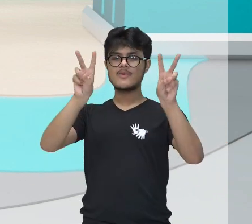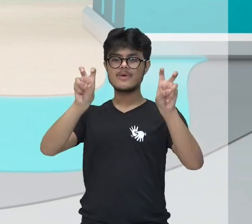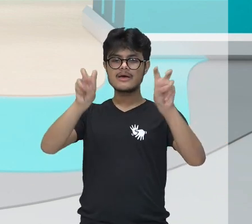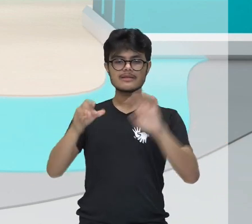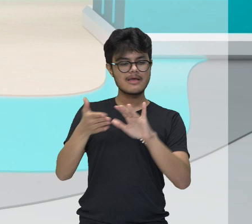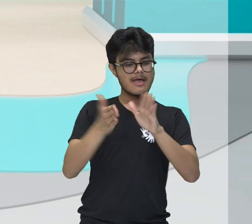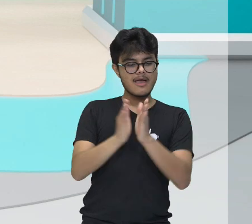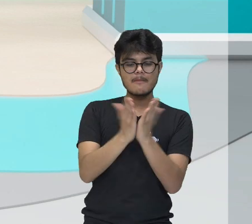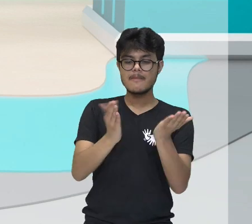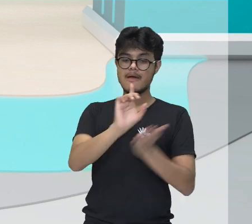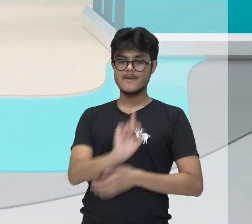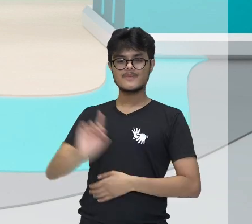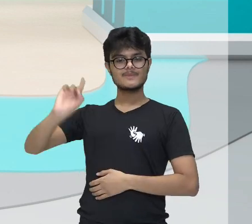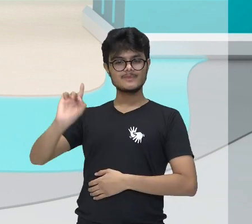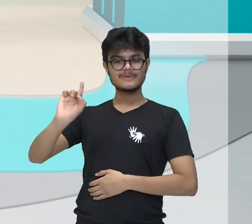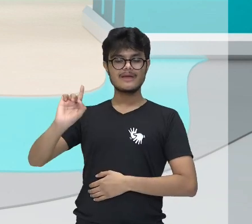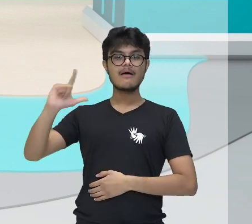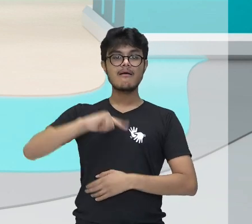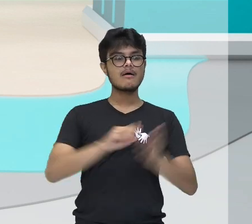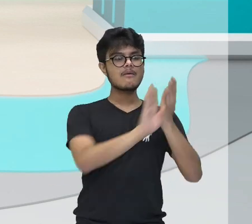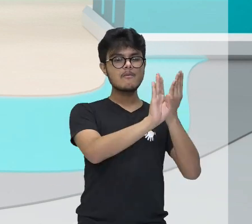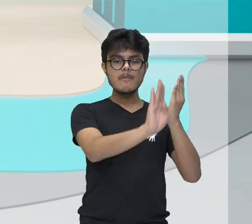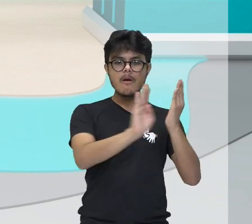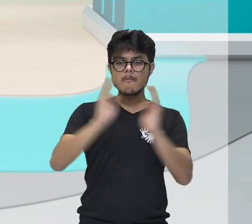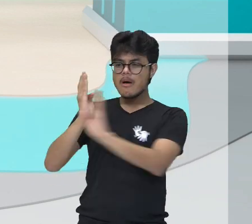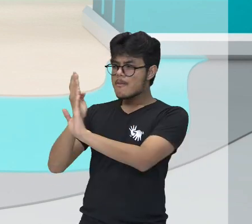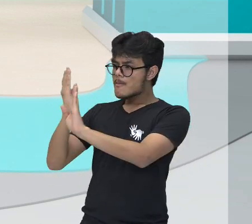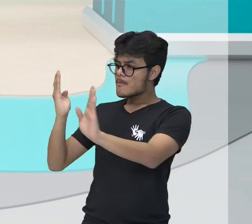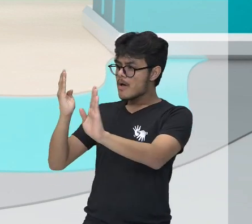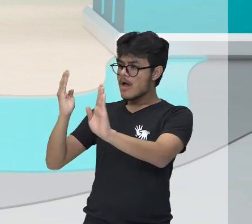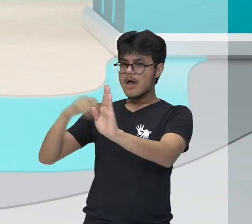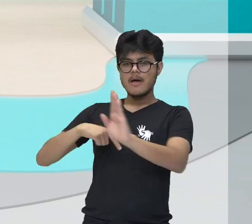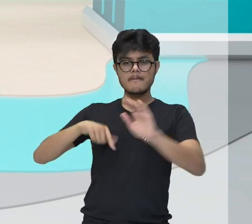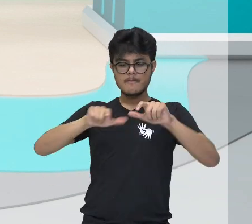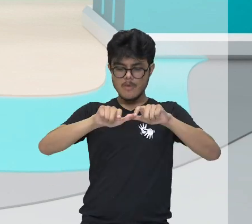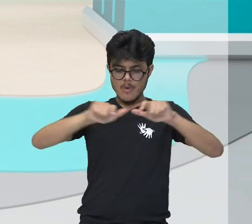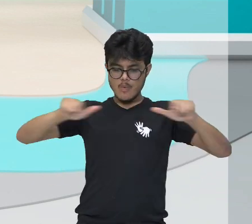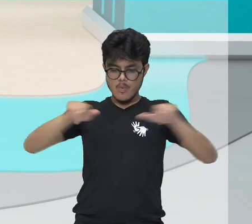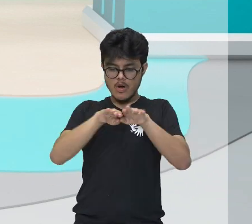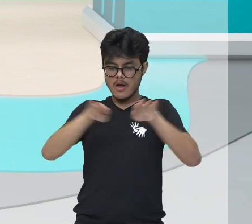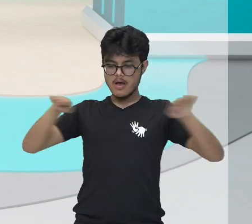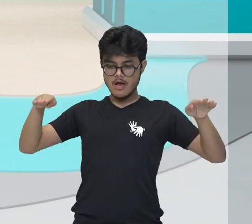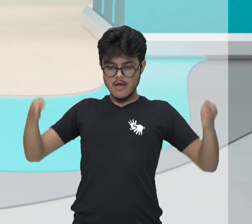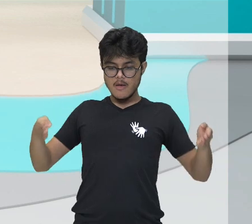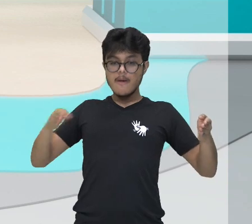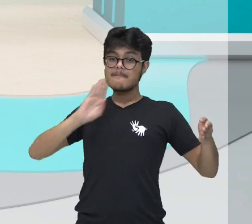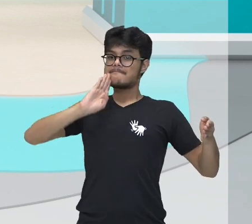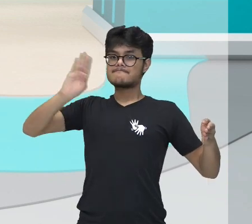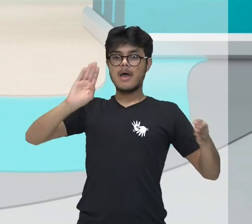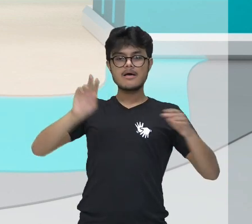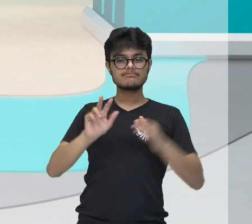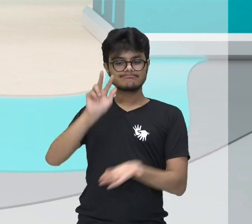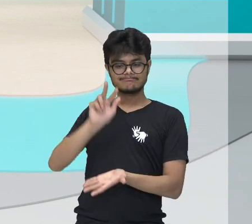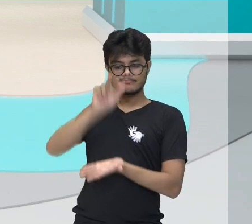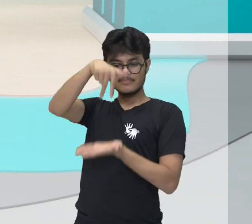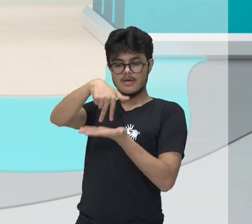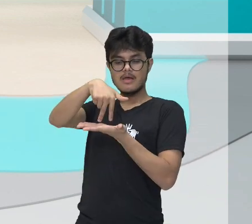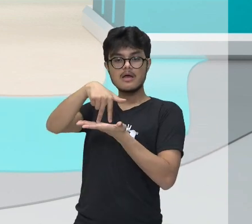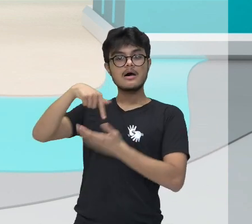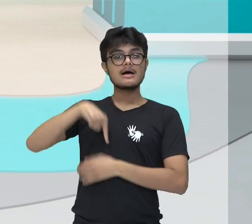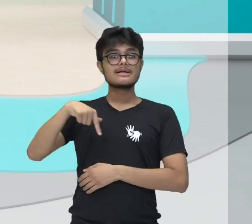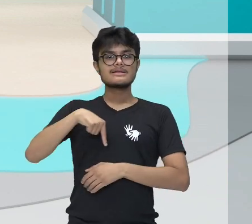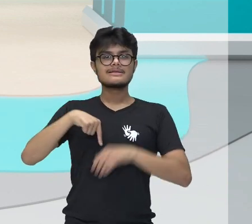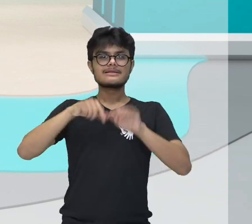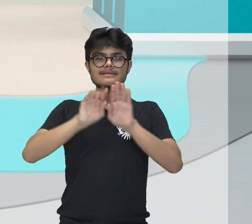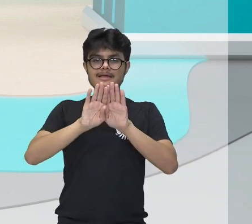passagem bíblica. E na parede, atrás da capela, do altar, nós temos uma parede